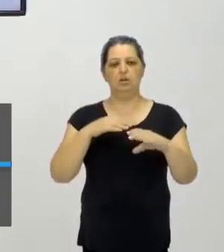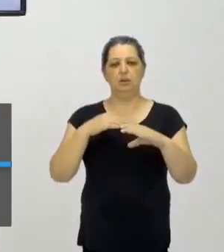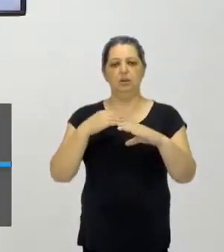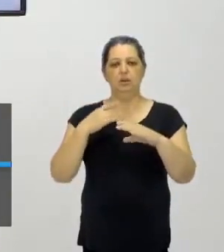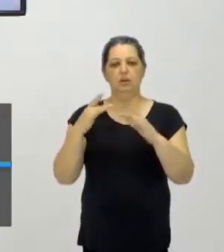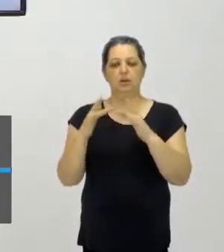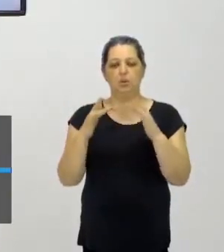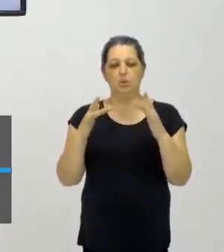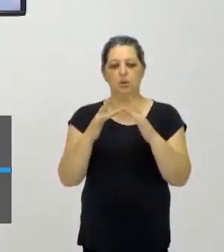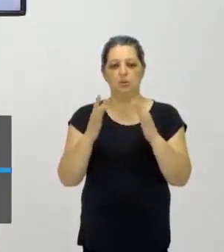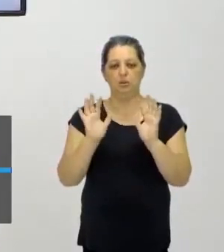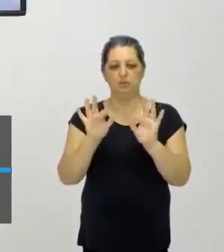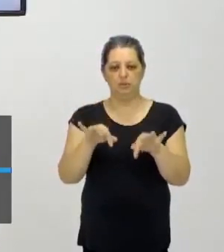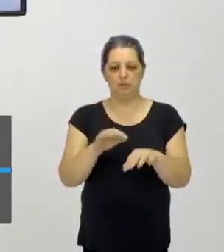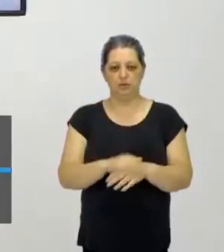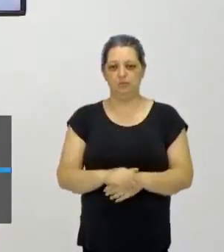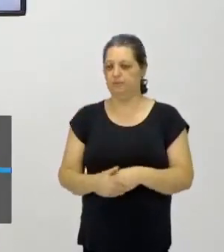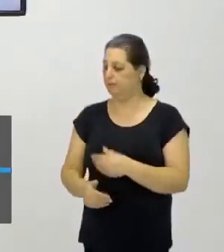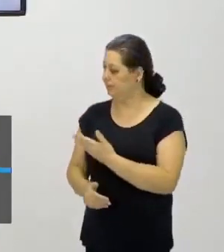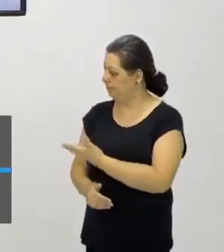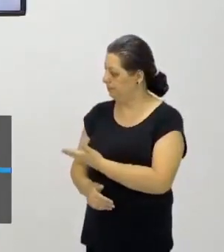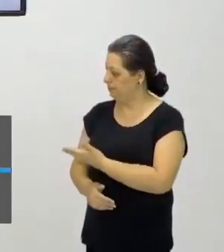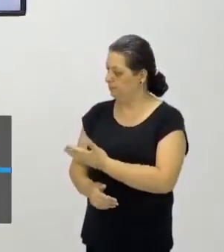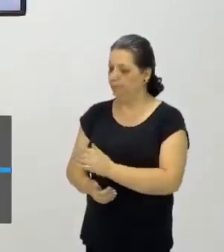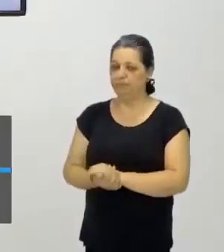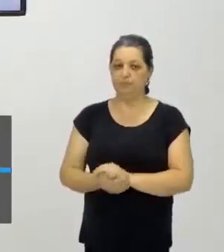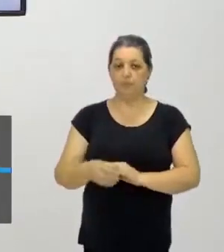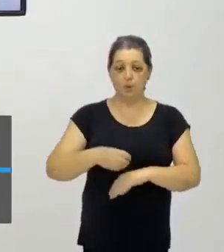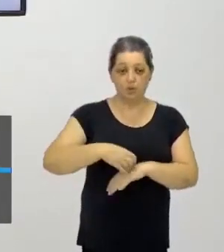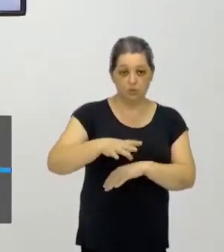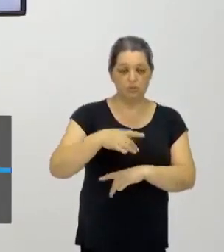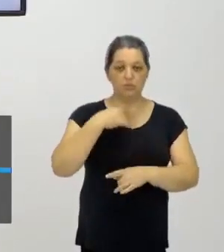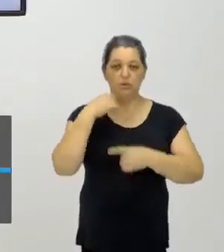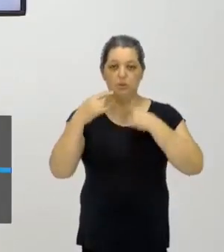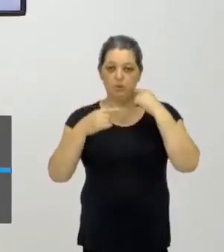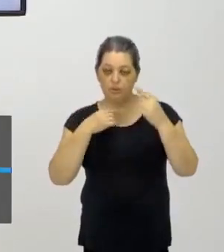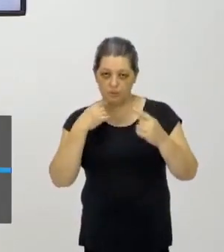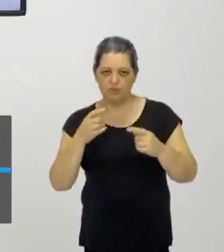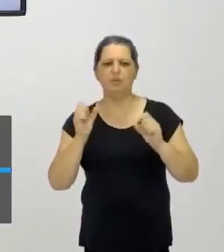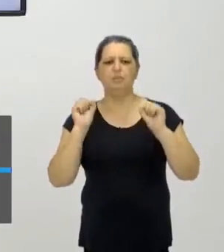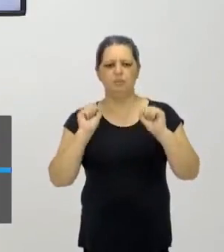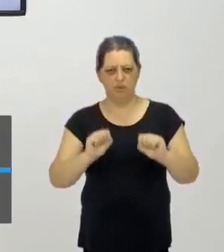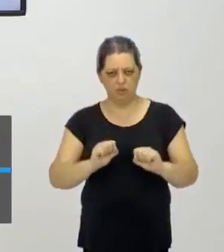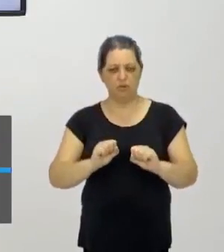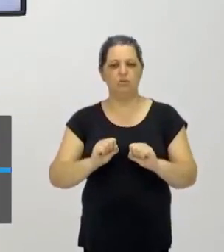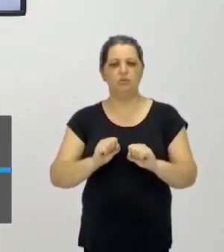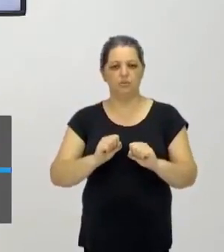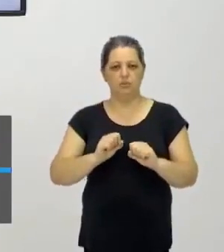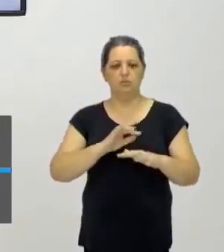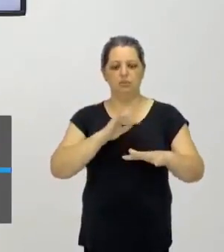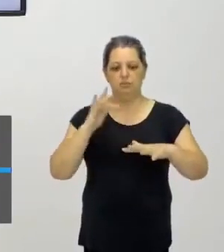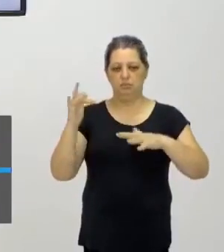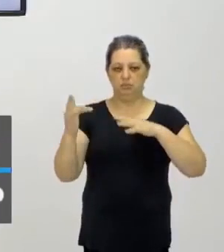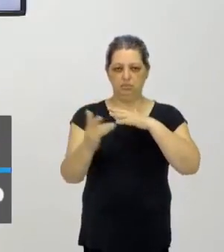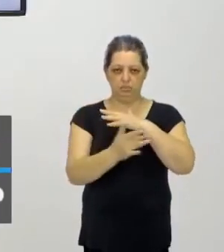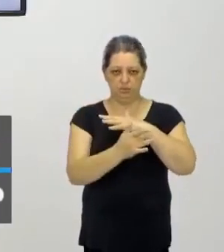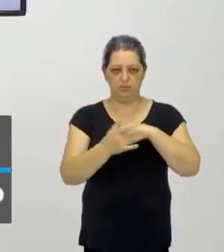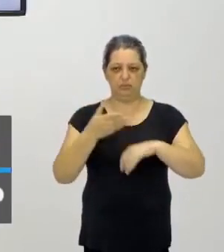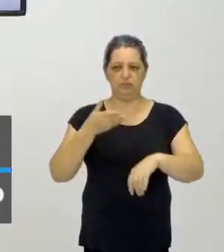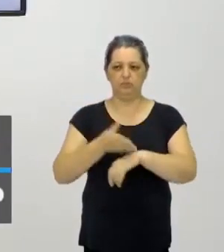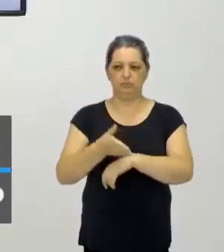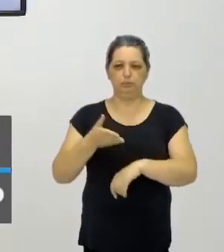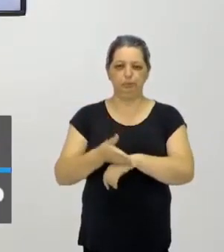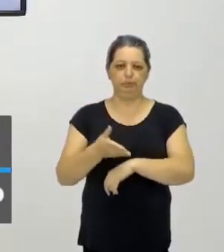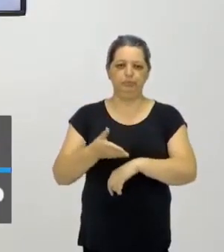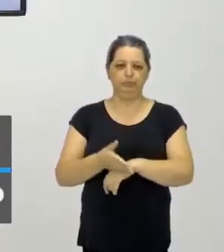aula também, né? Perguntando, dando sugestão, tirando dúvida. Então, por favor, entrem em contato com as redes sociais, sim. A gente